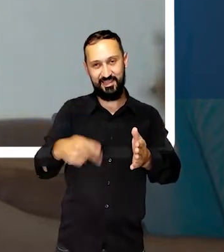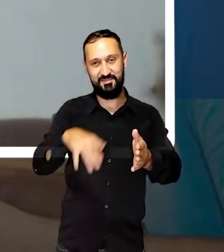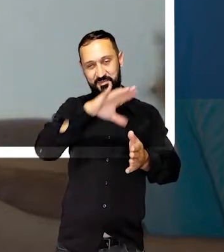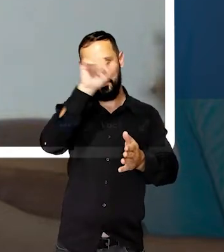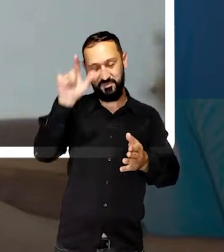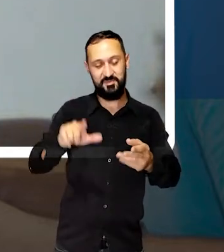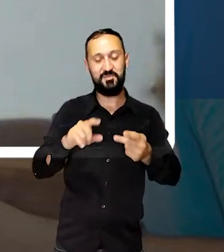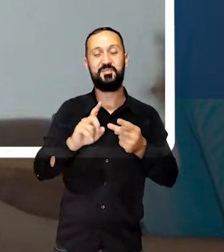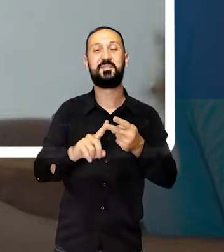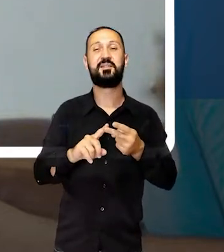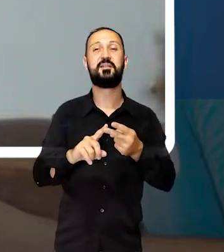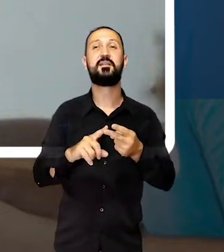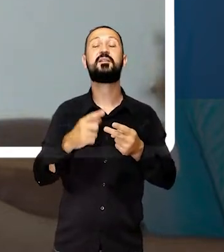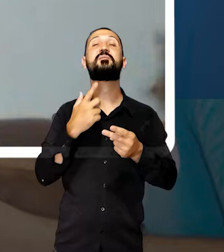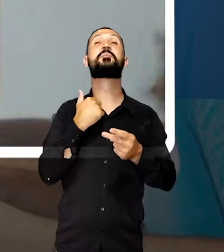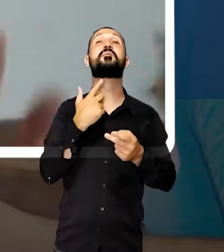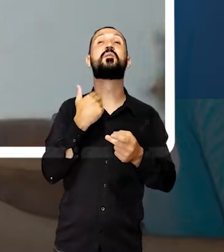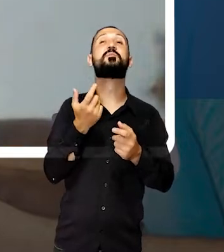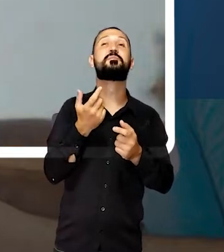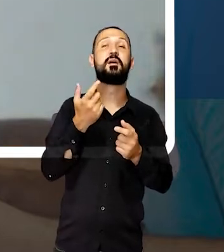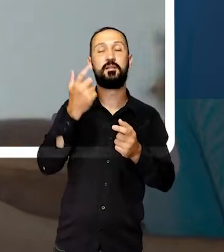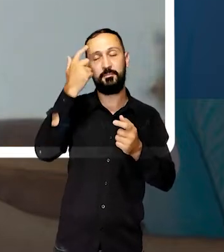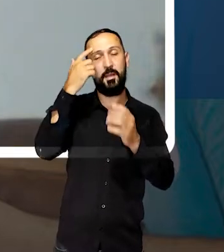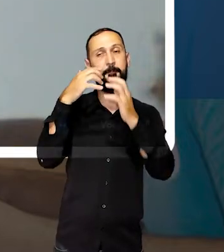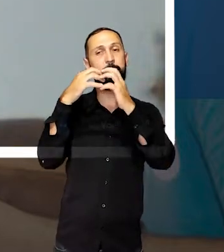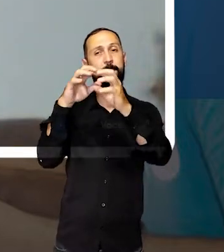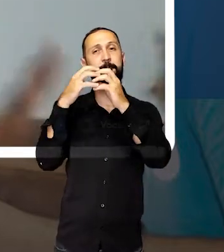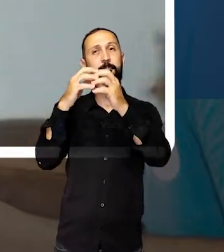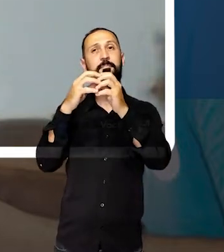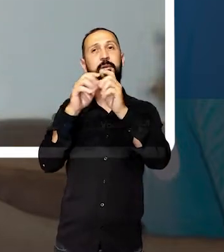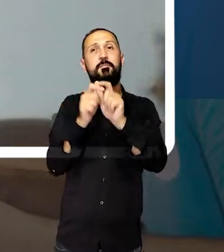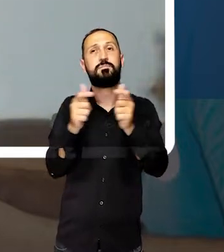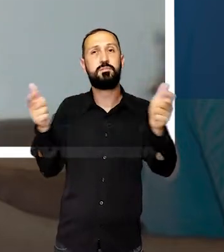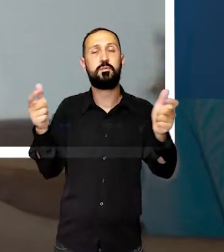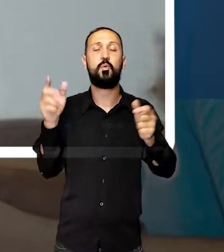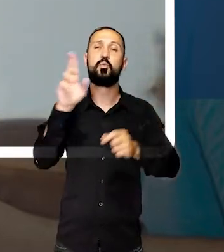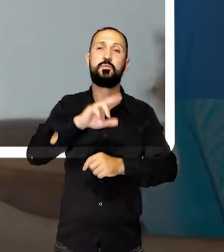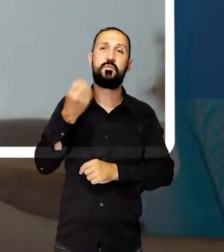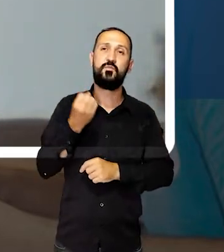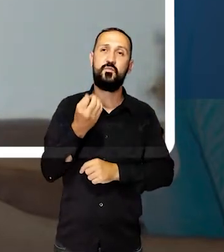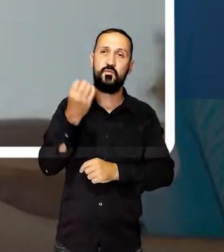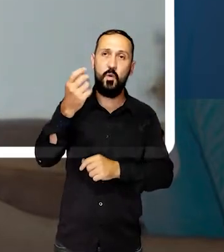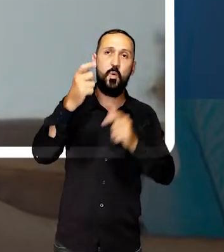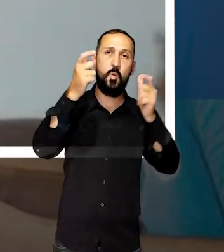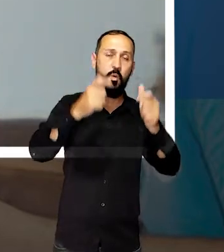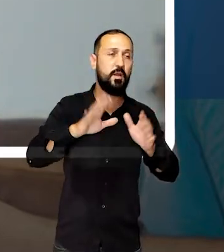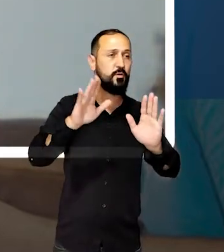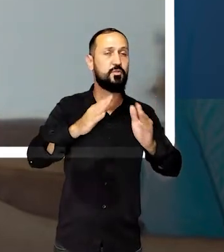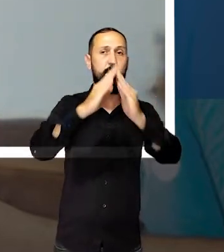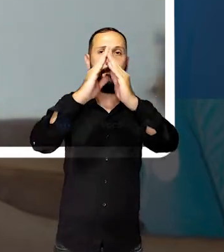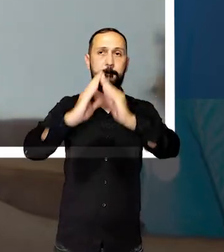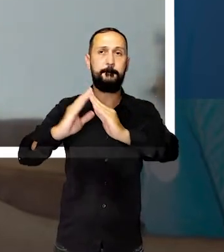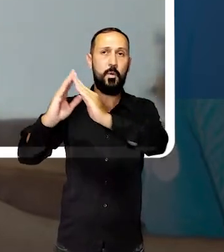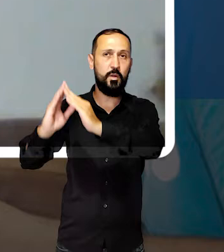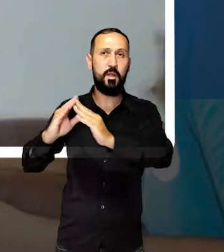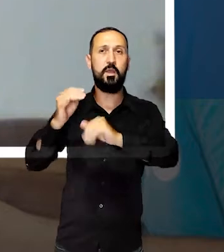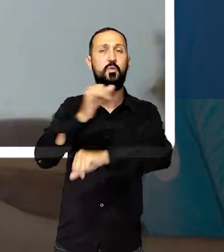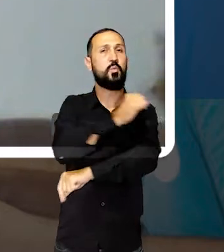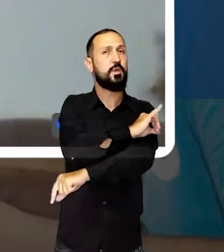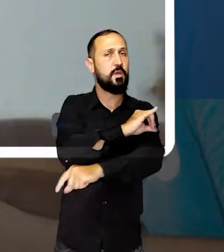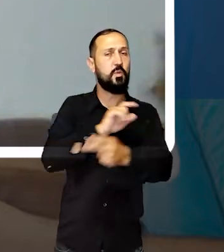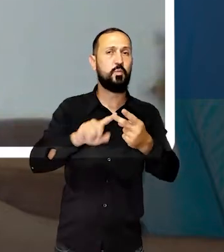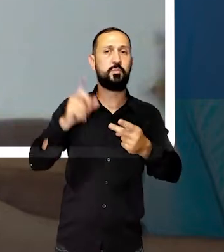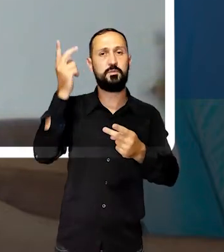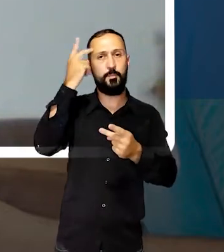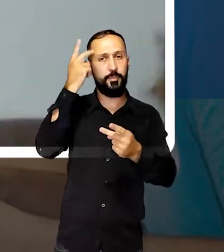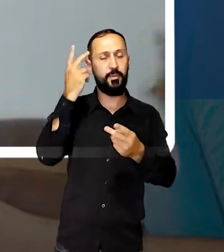um desejo de expansão da mente através das viagens, dos lugares onde morei, como no Rio,